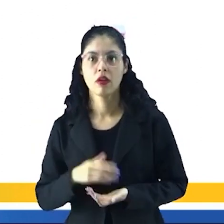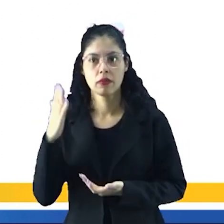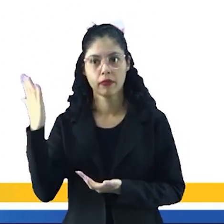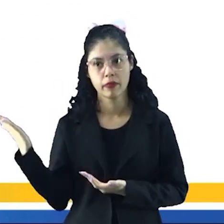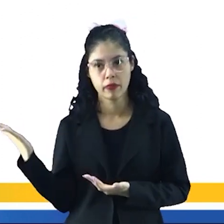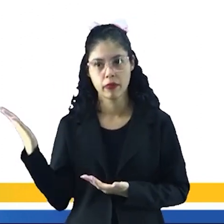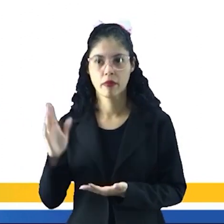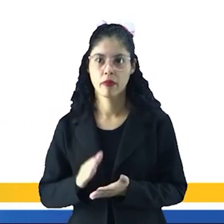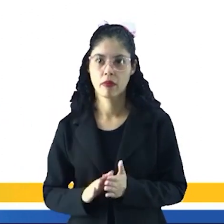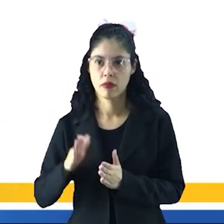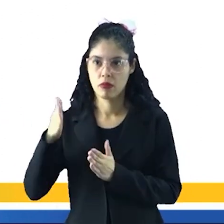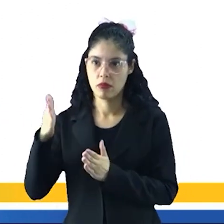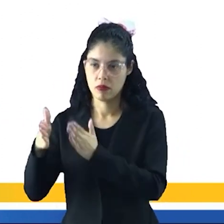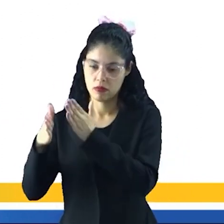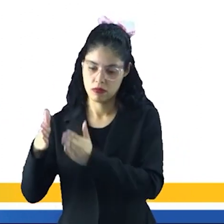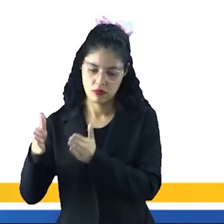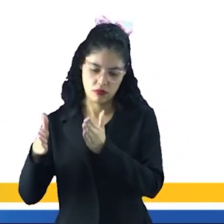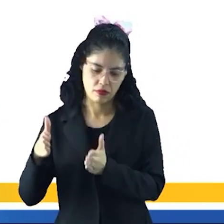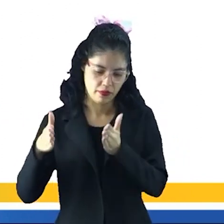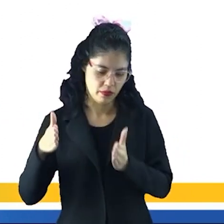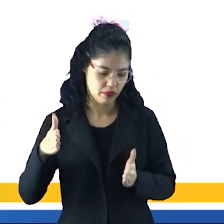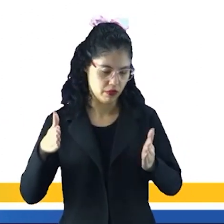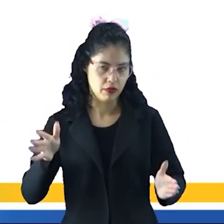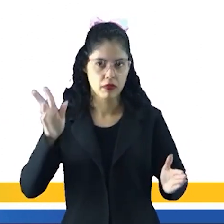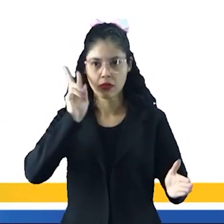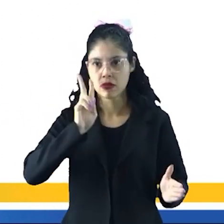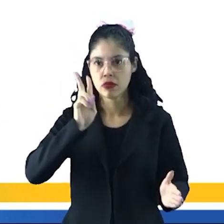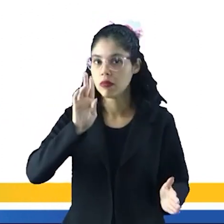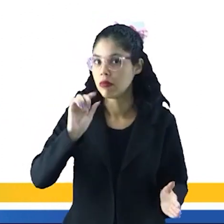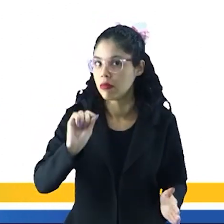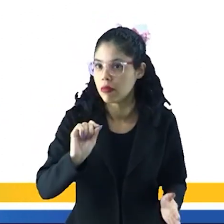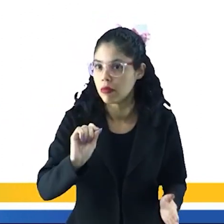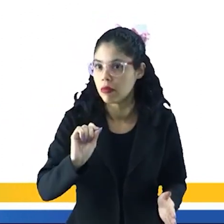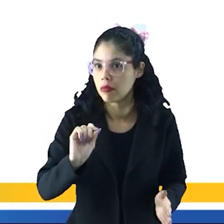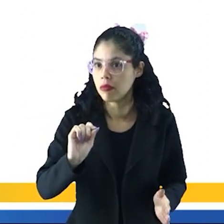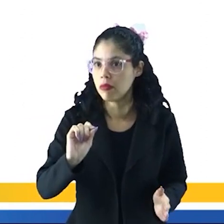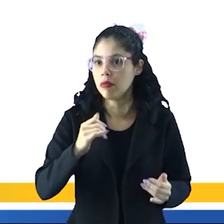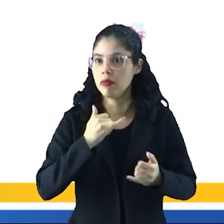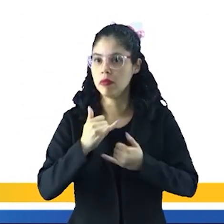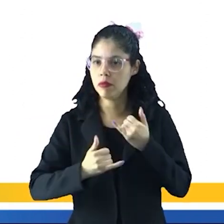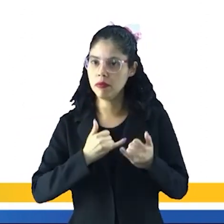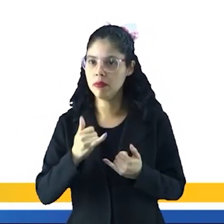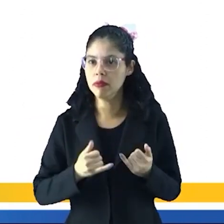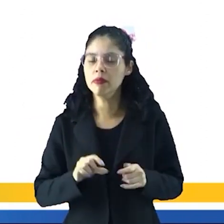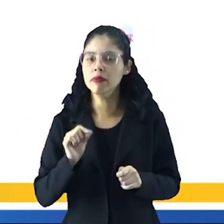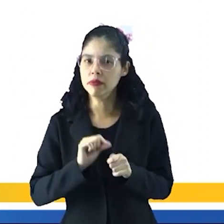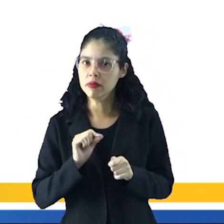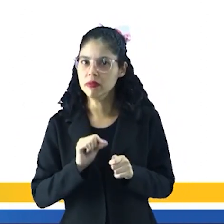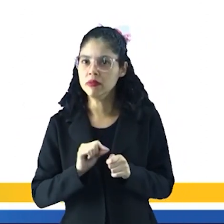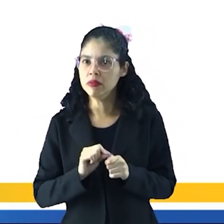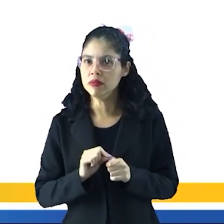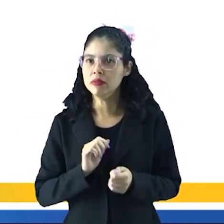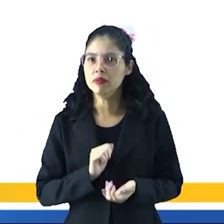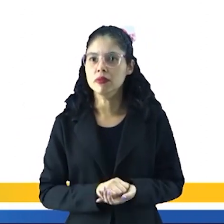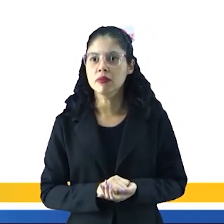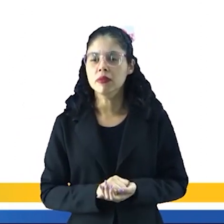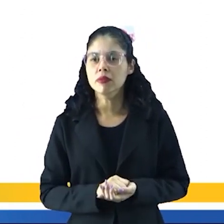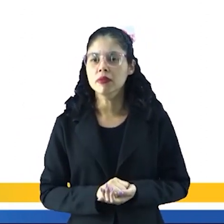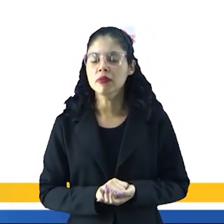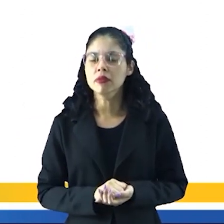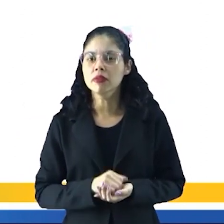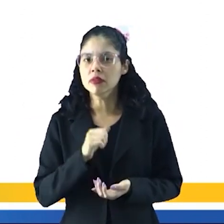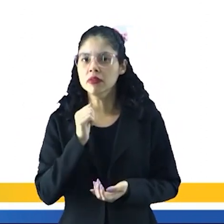Aqui ele coloca numa escala 7 garrafas que lembram, gente, aquela brincadeira que a gente faz enchendo